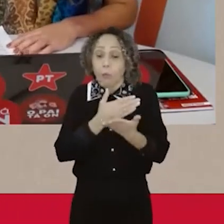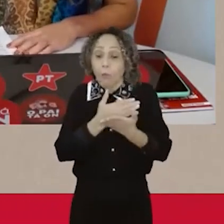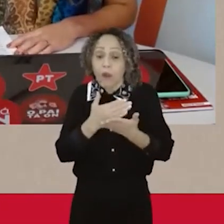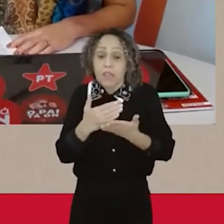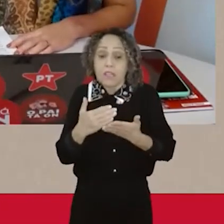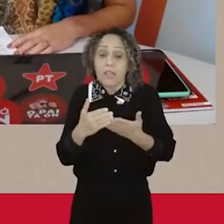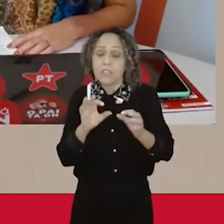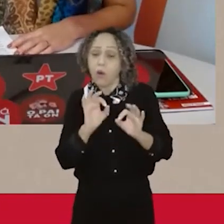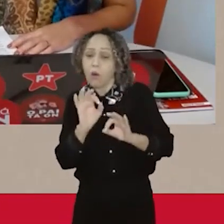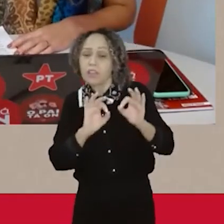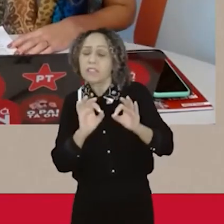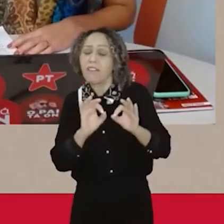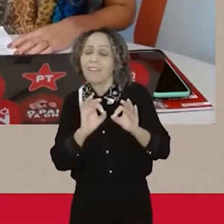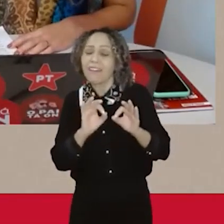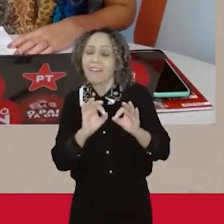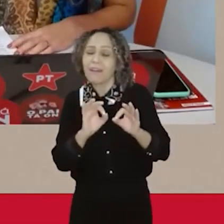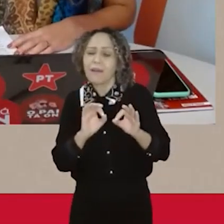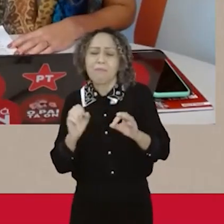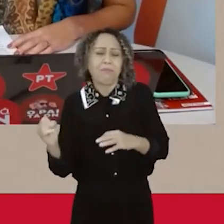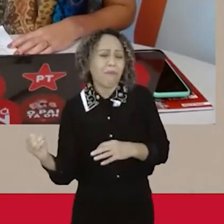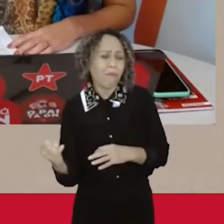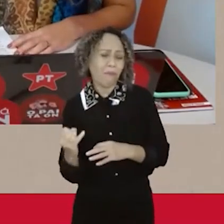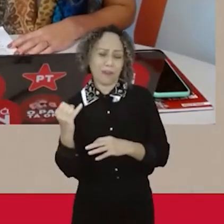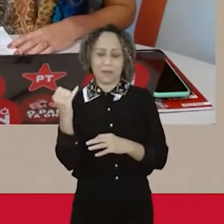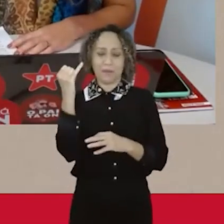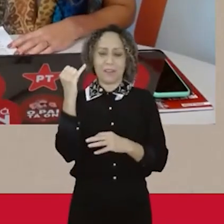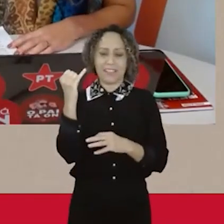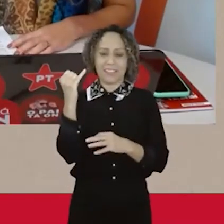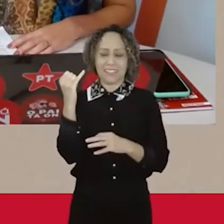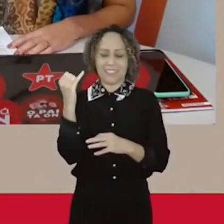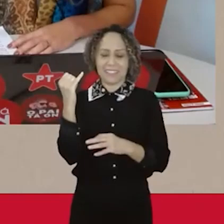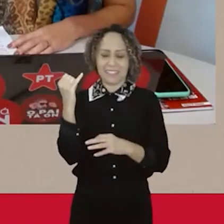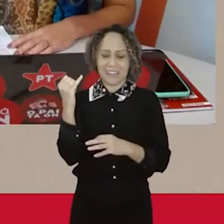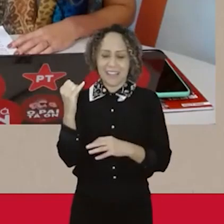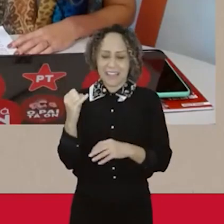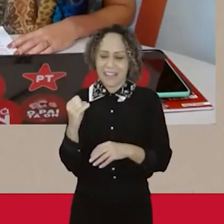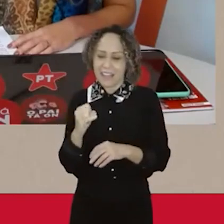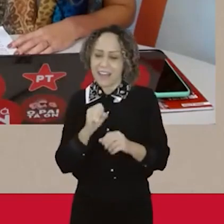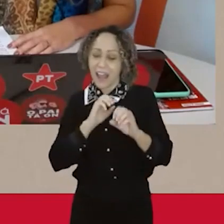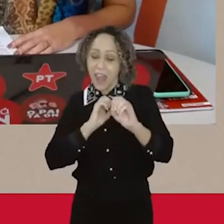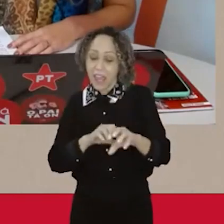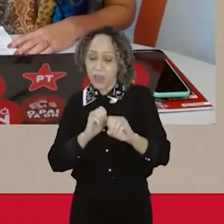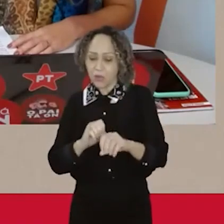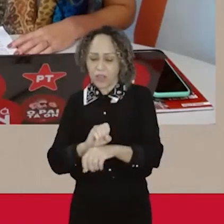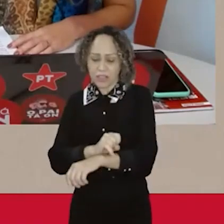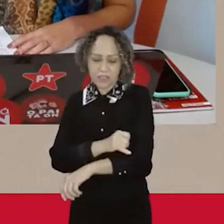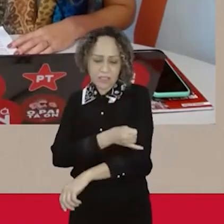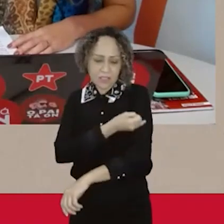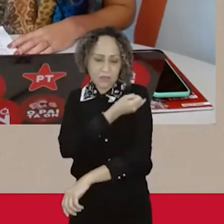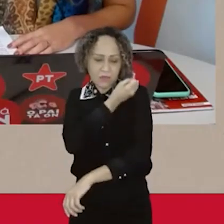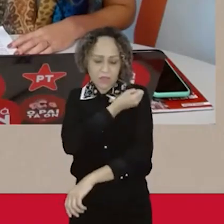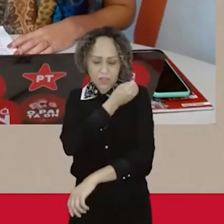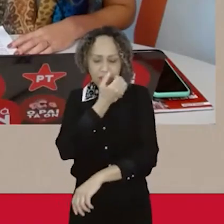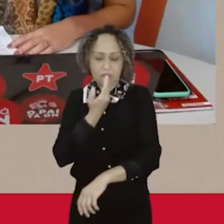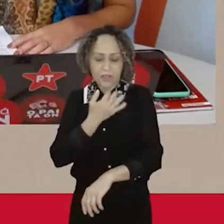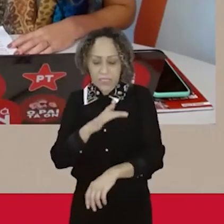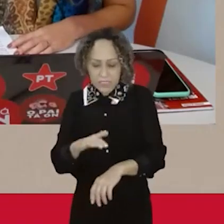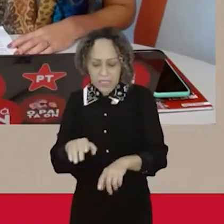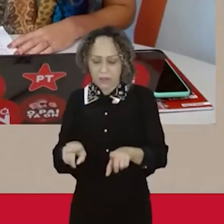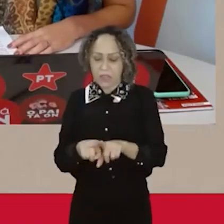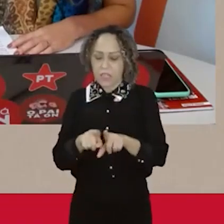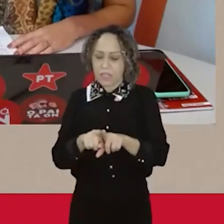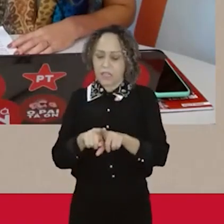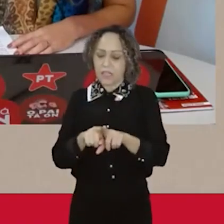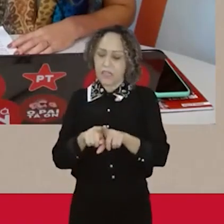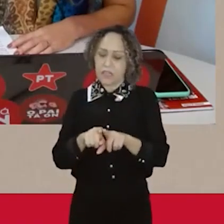que é educação infantil e acesso a creches e acesso a cuidado para as crianças. A primeira grande questão é que